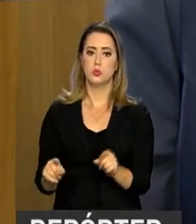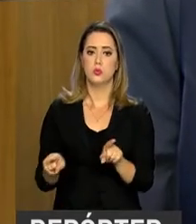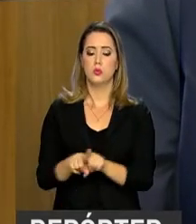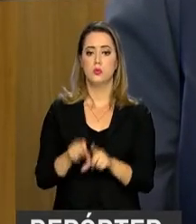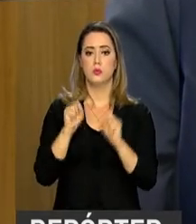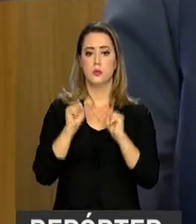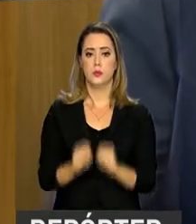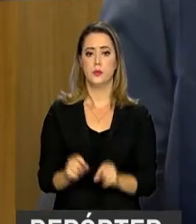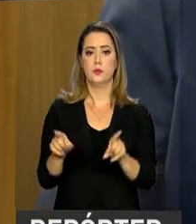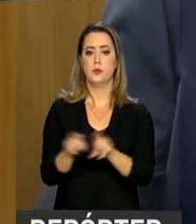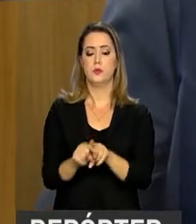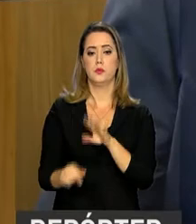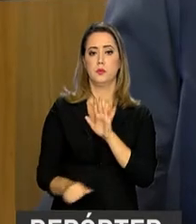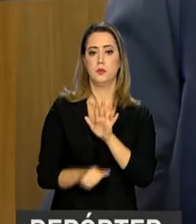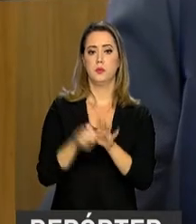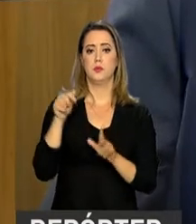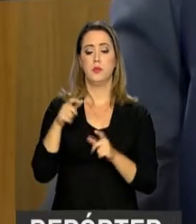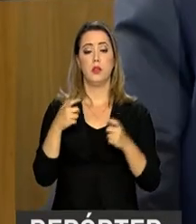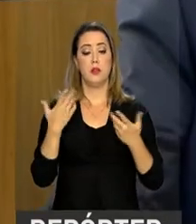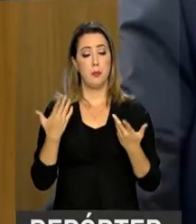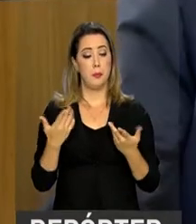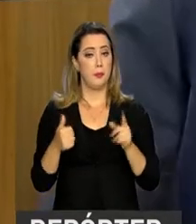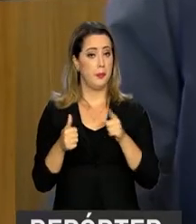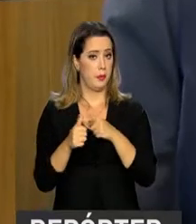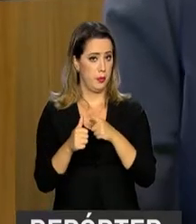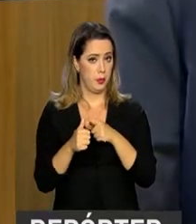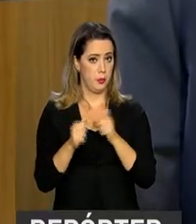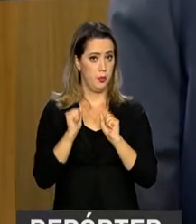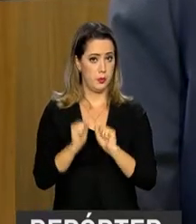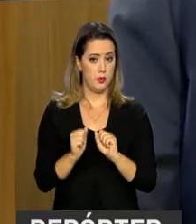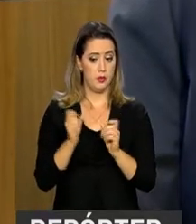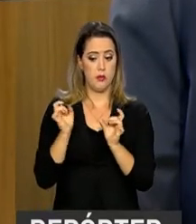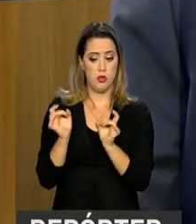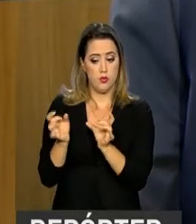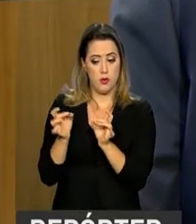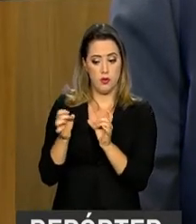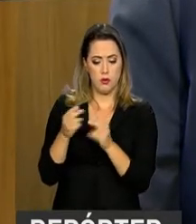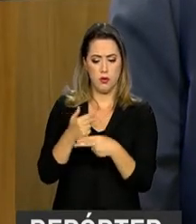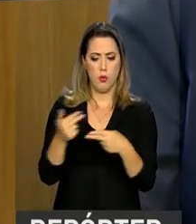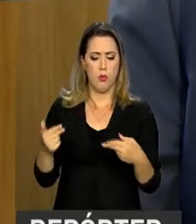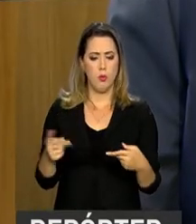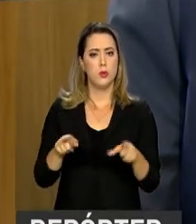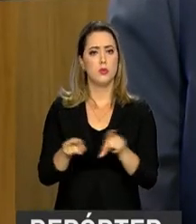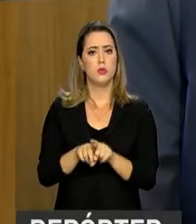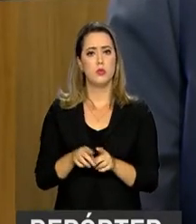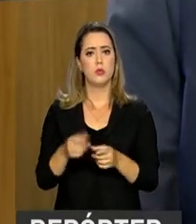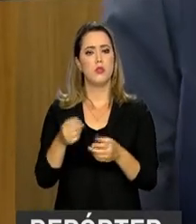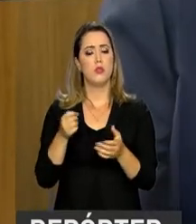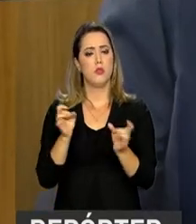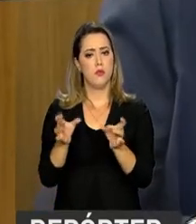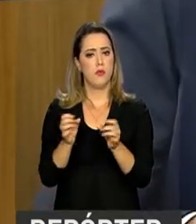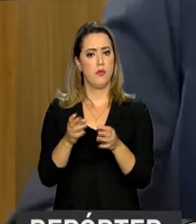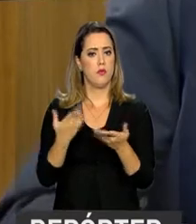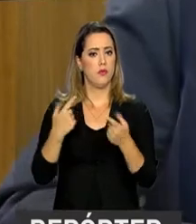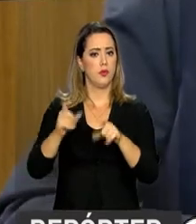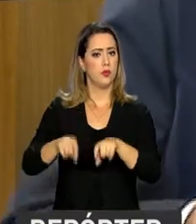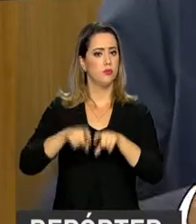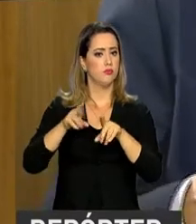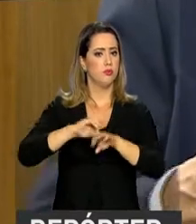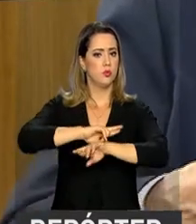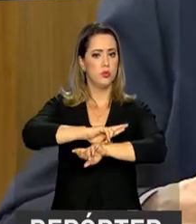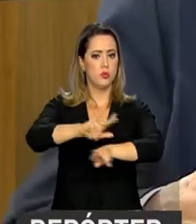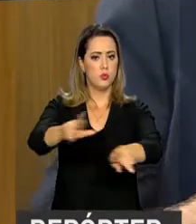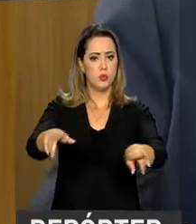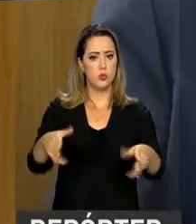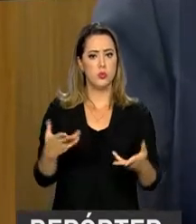em primeiro lugar de possibilidade de vender os seus produtos e vender as suas criações de vender